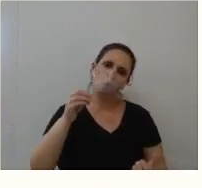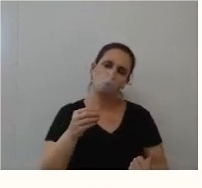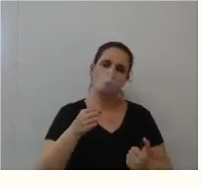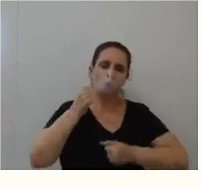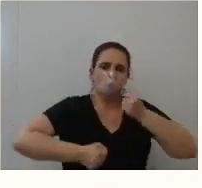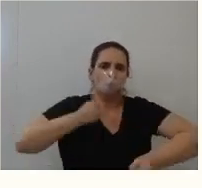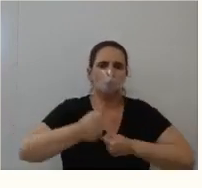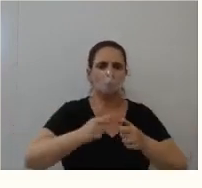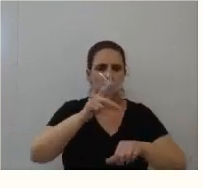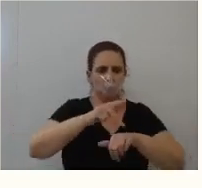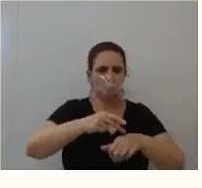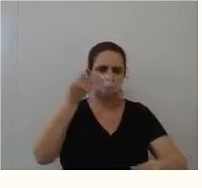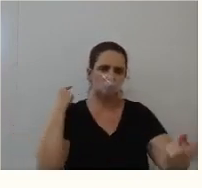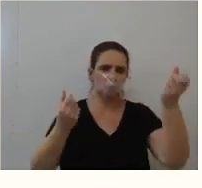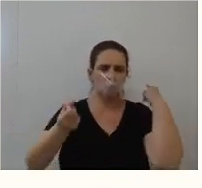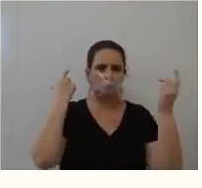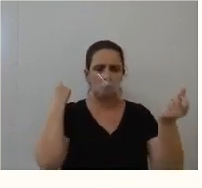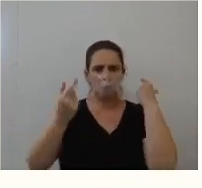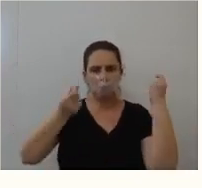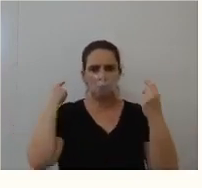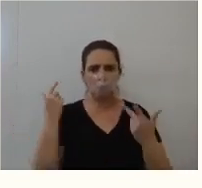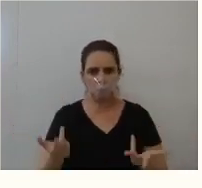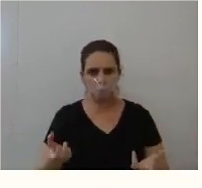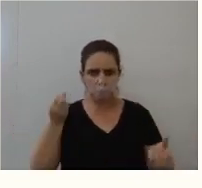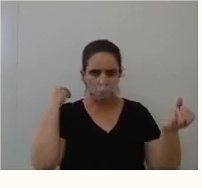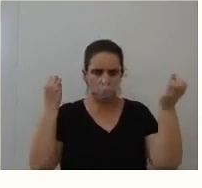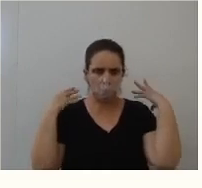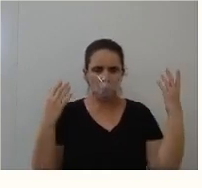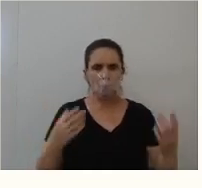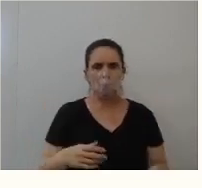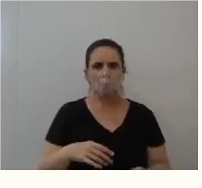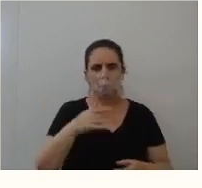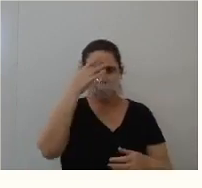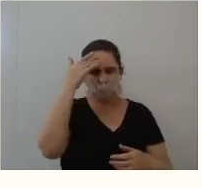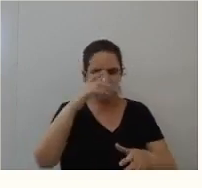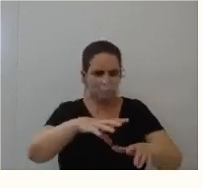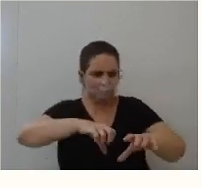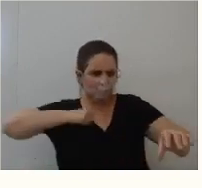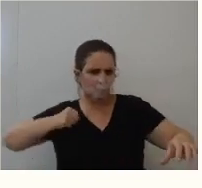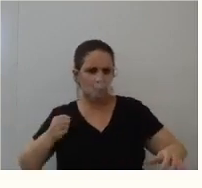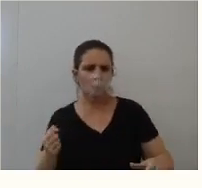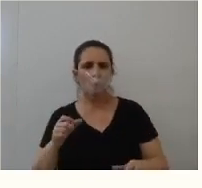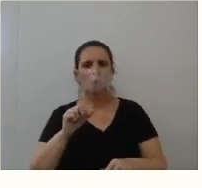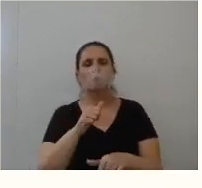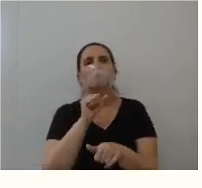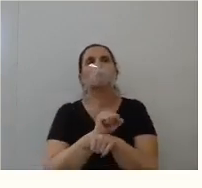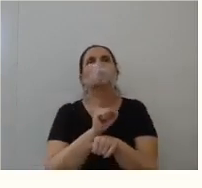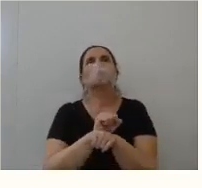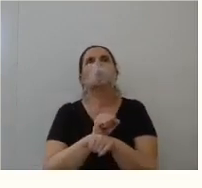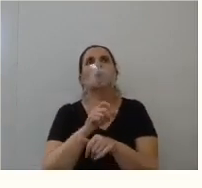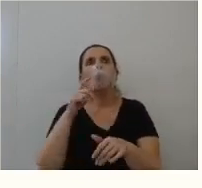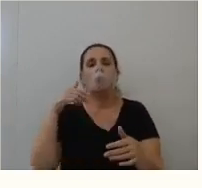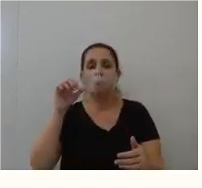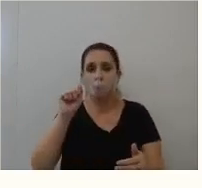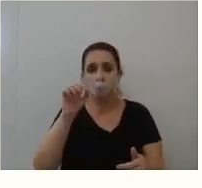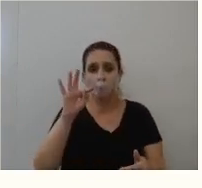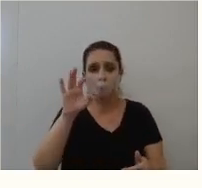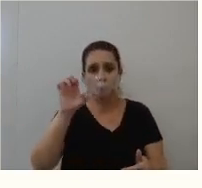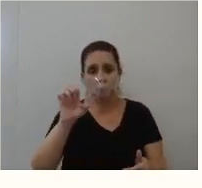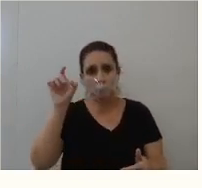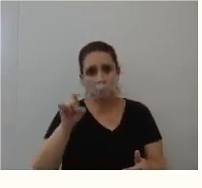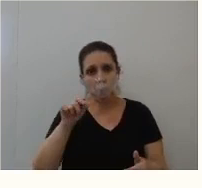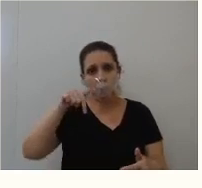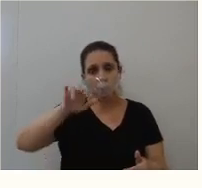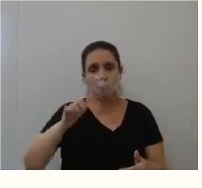trás. Ninguém o arredava dali até que eu voltasse. O até que é um